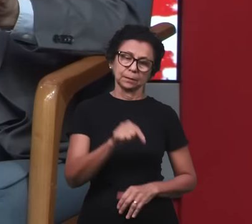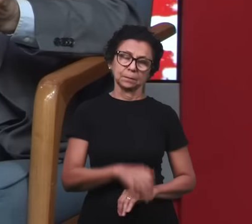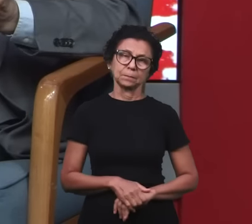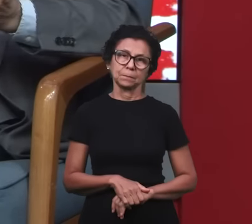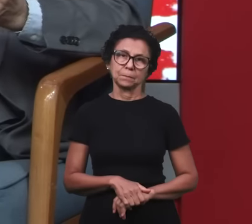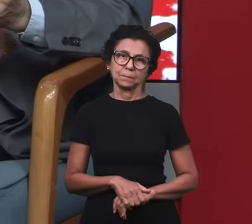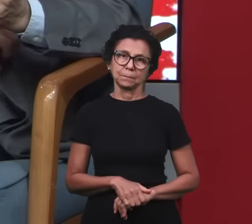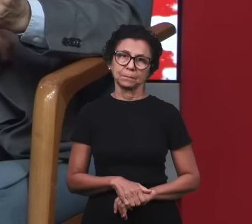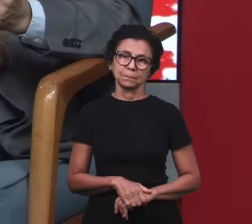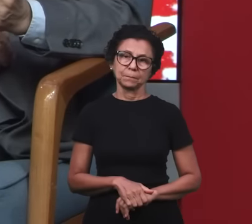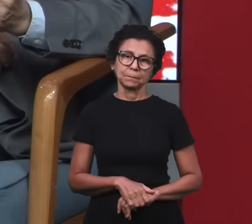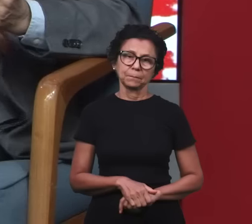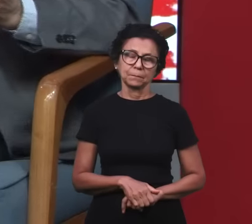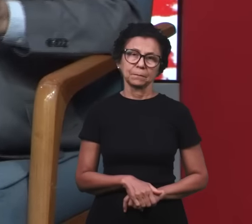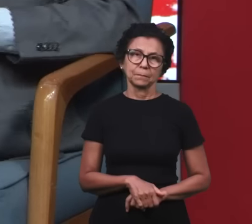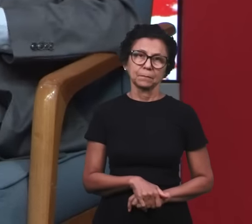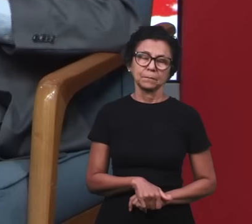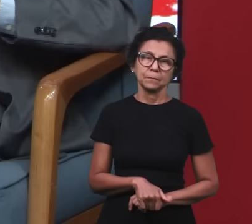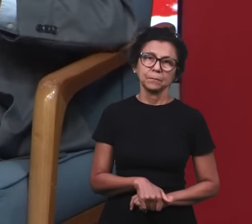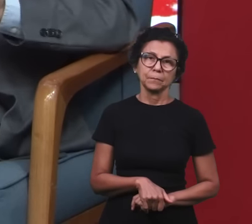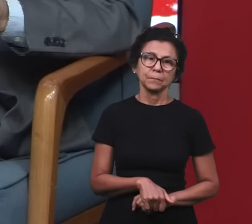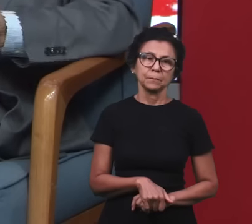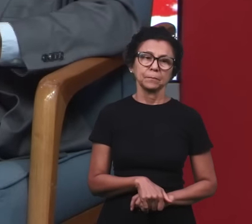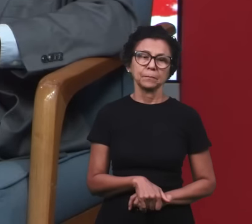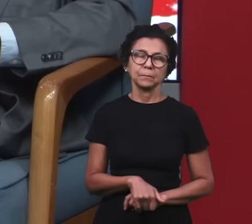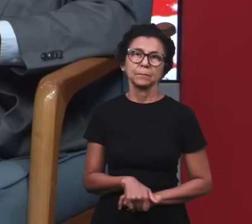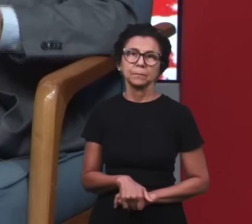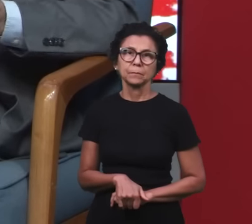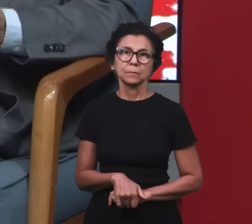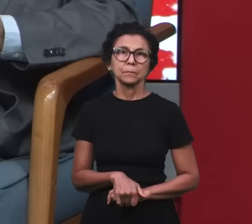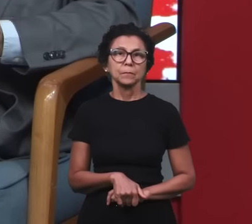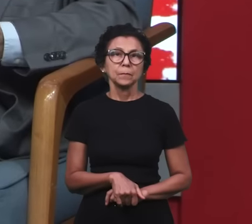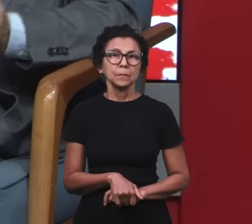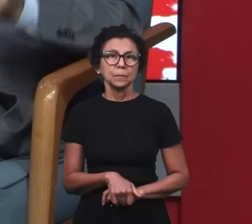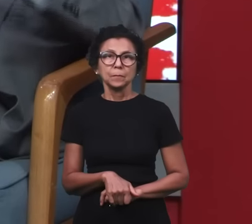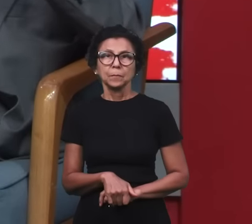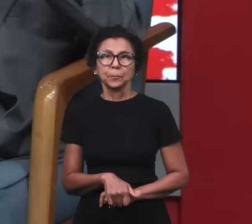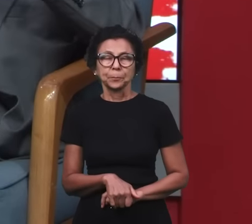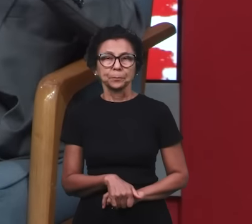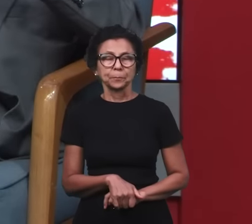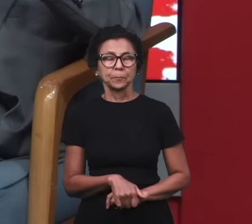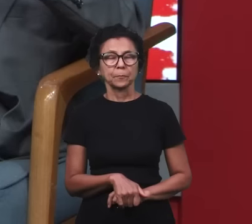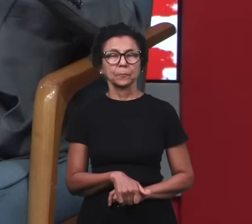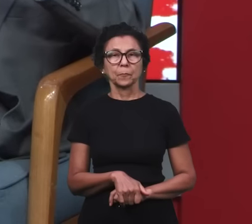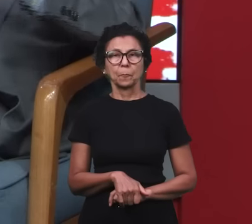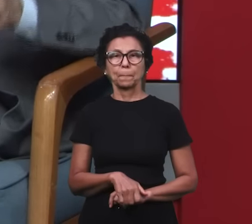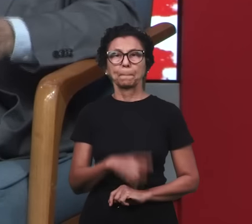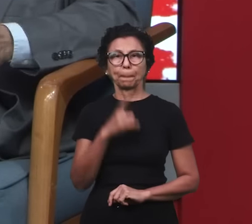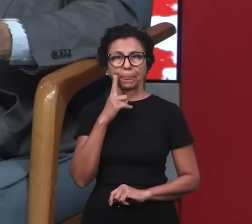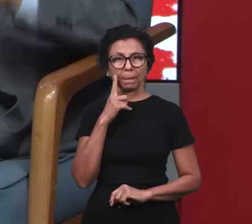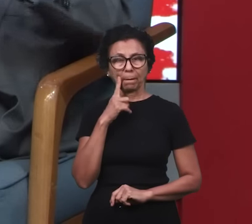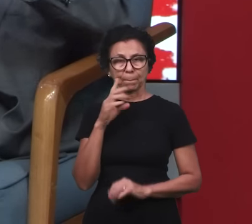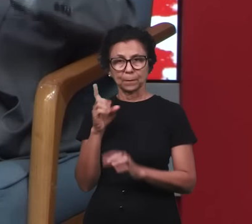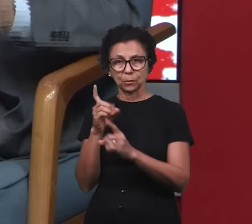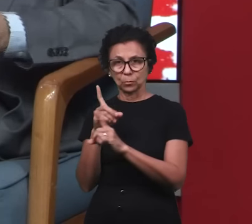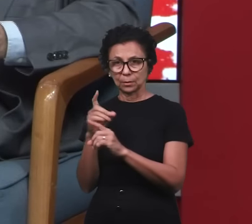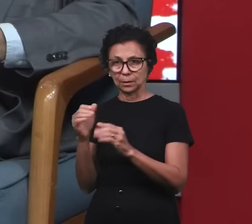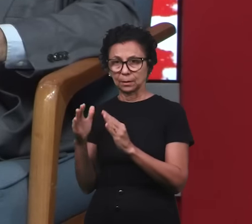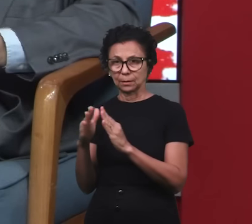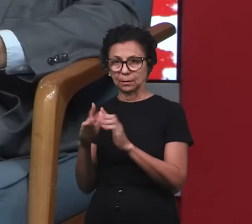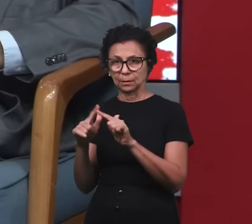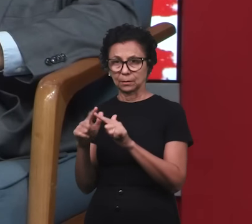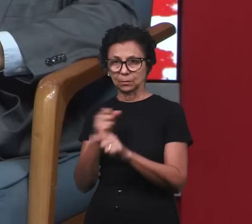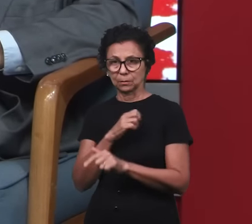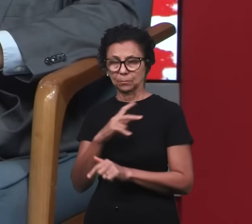início, toda a doutrina está envolvida ali? Primeiro, a doutrina de salvação